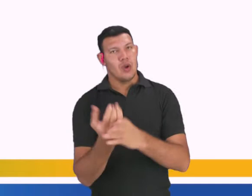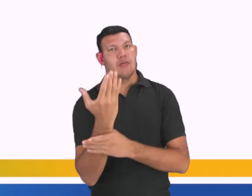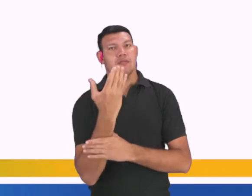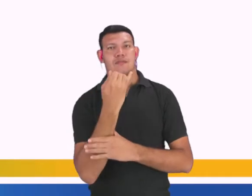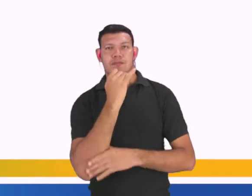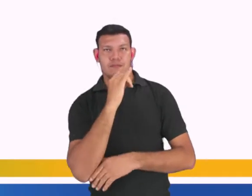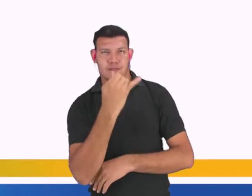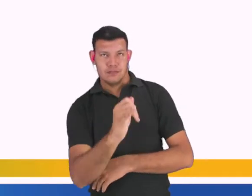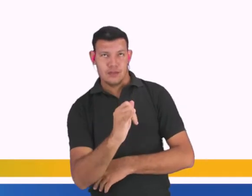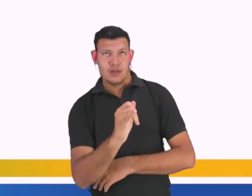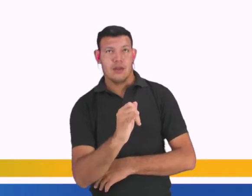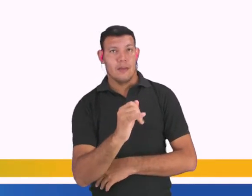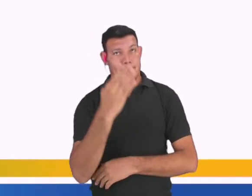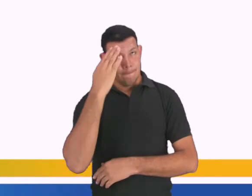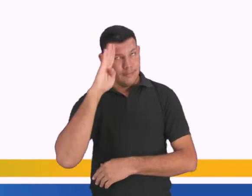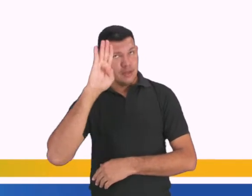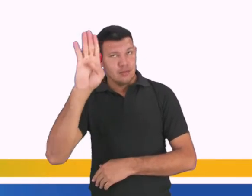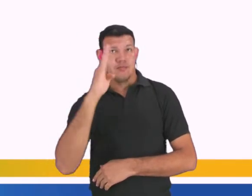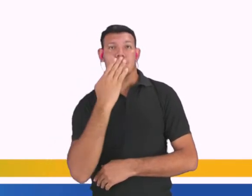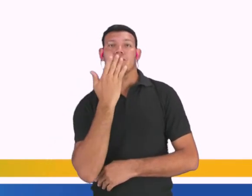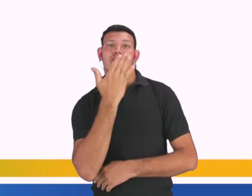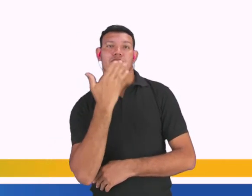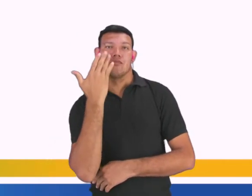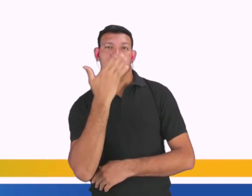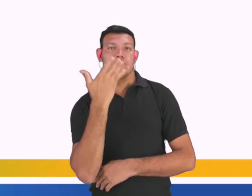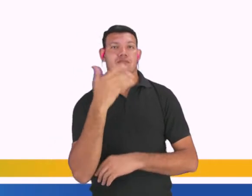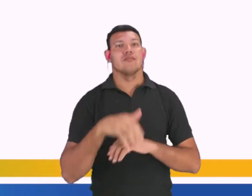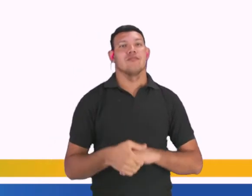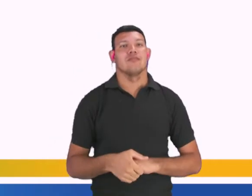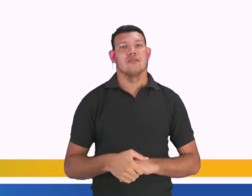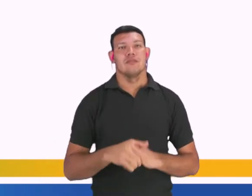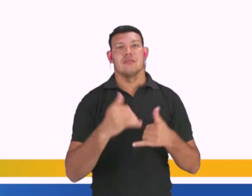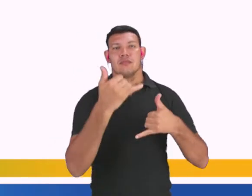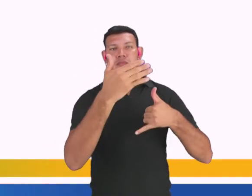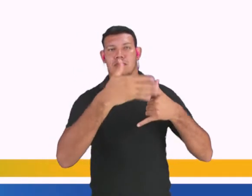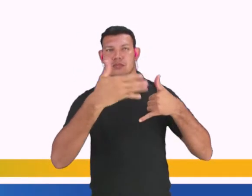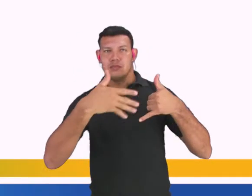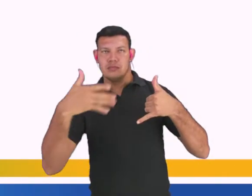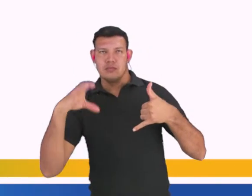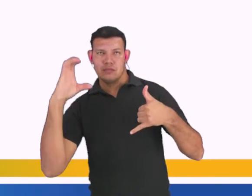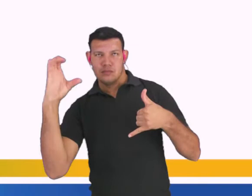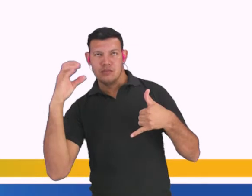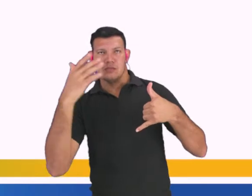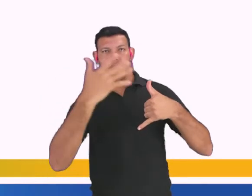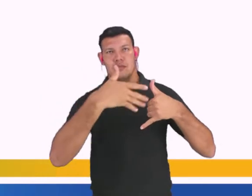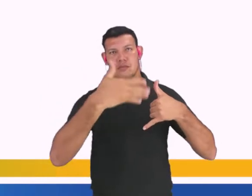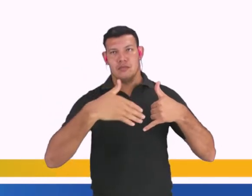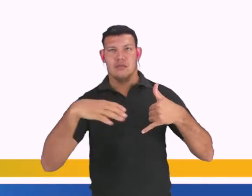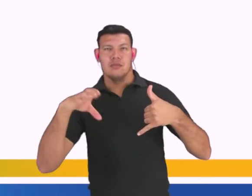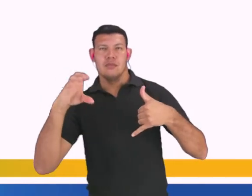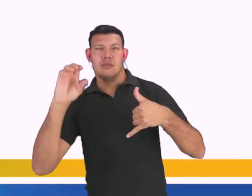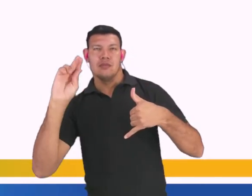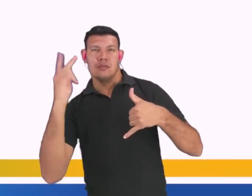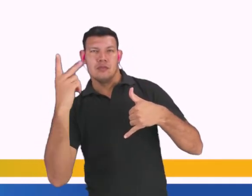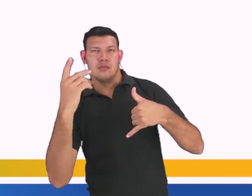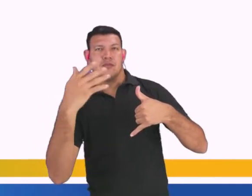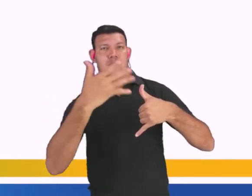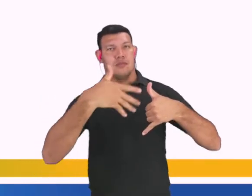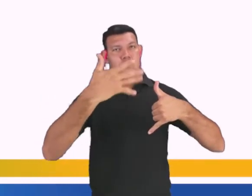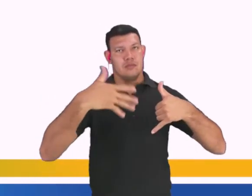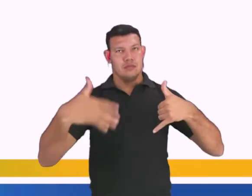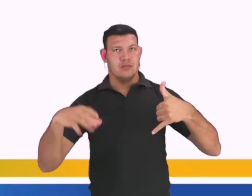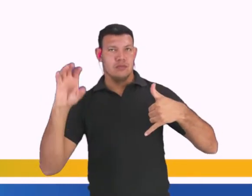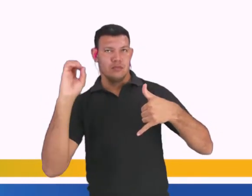os açúcares, formados por carbono, hidrogênio e oxigênio, são parte fundamental da